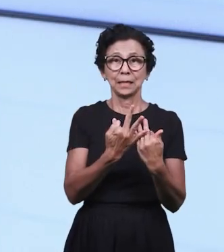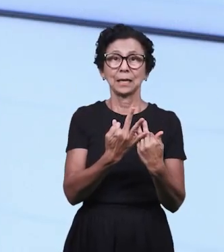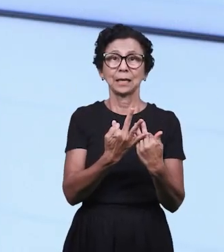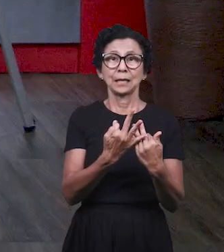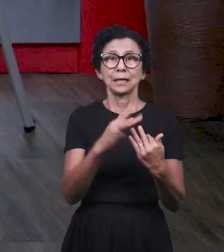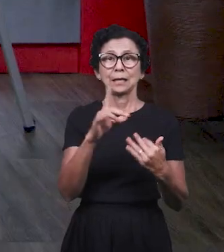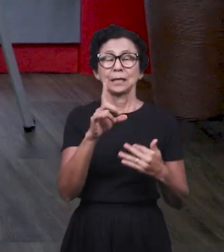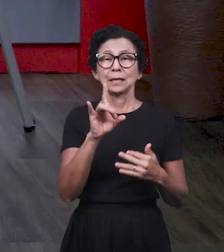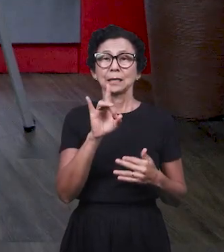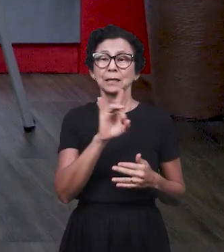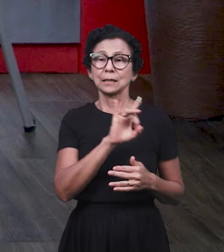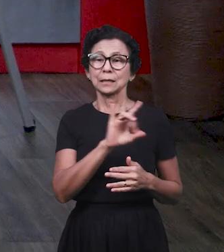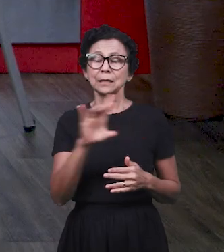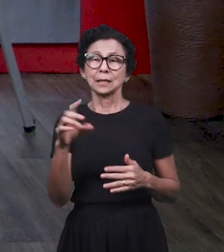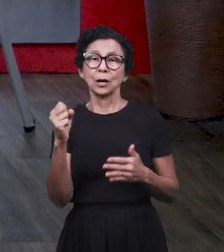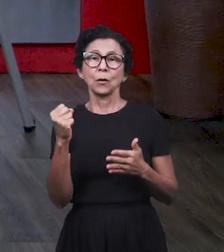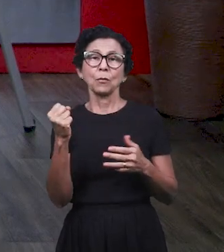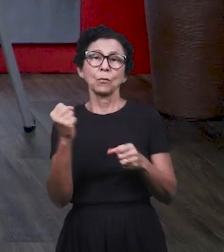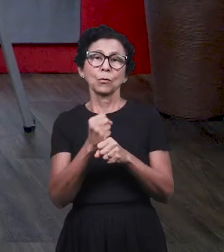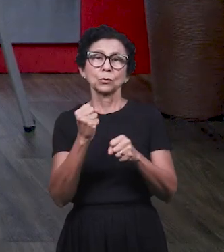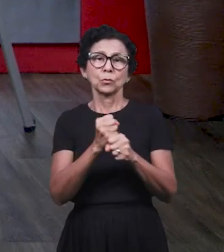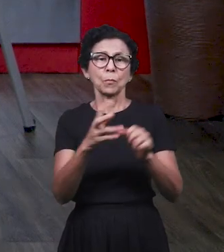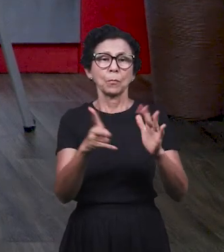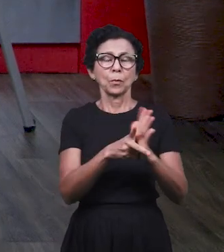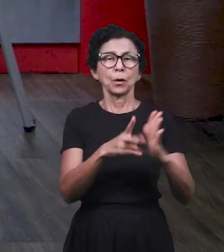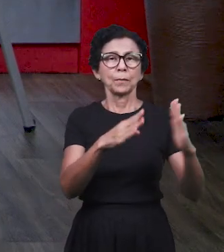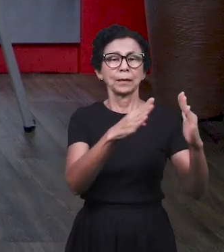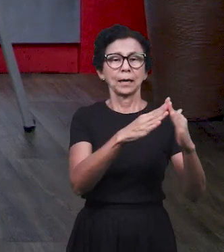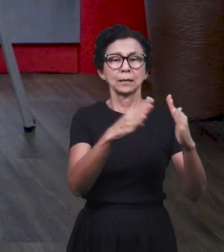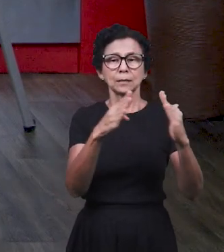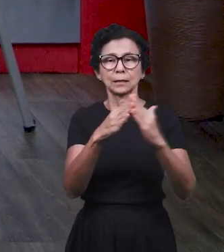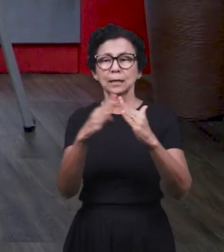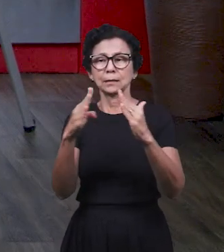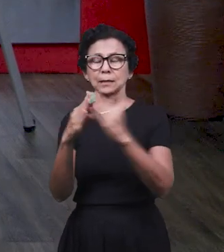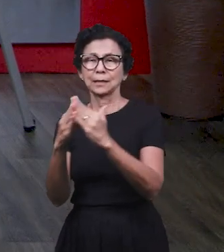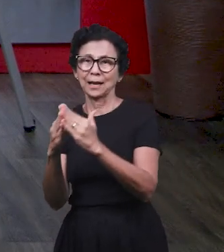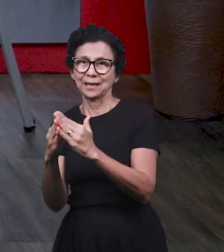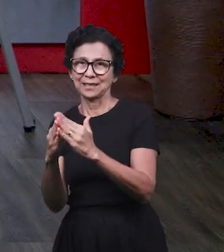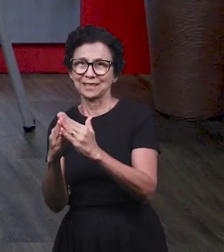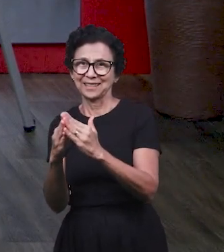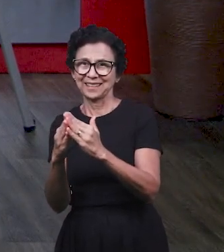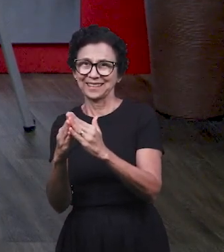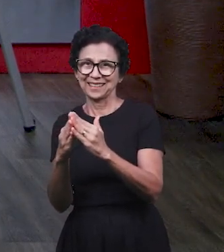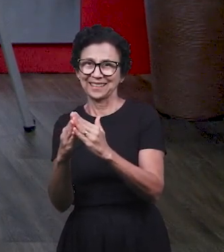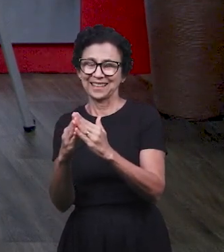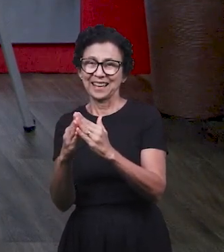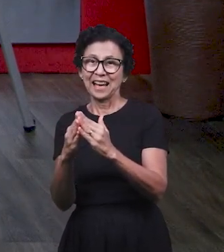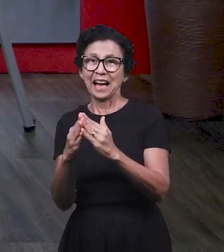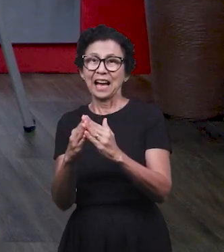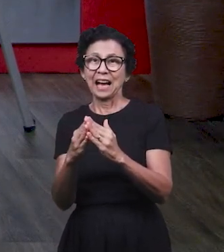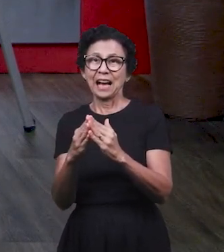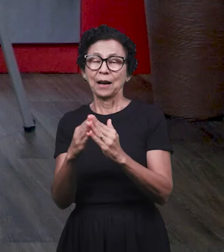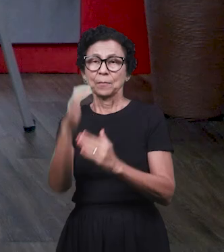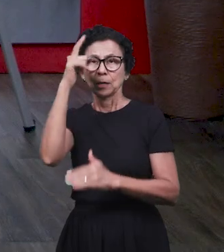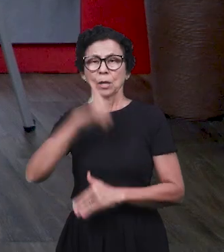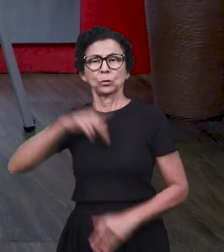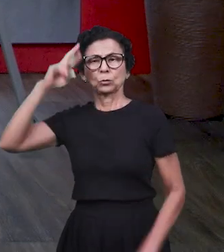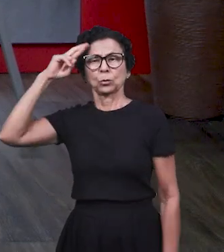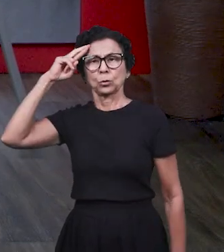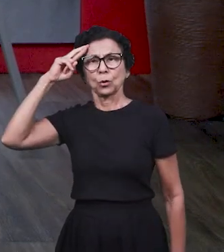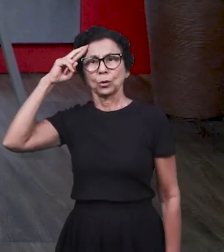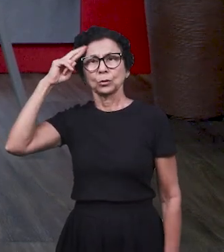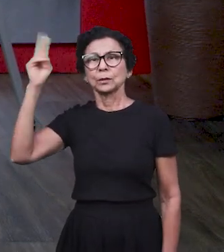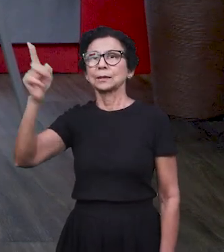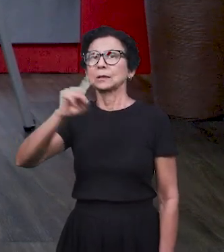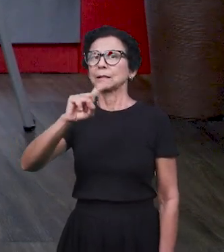que é dono. Não, ele não é dono. Na verdade, o dono daquela construção que foi feita ali é o